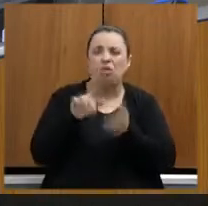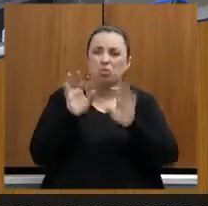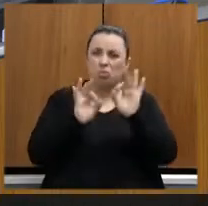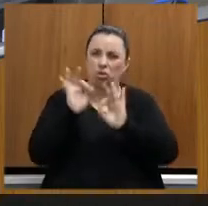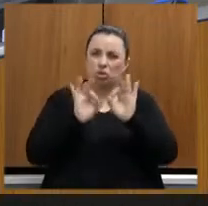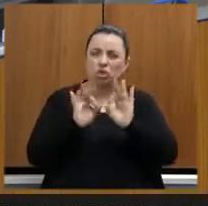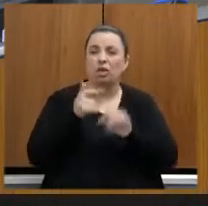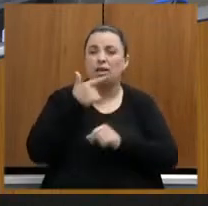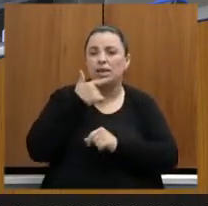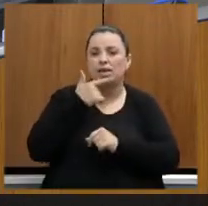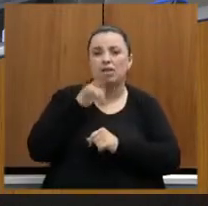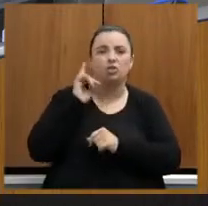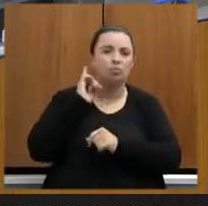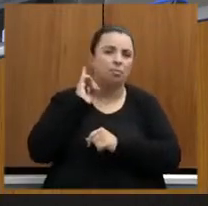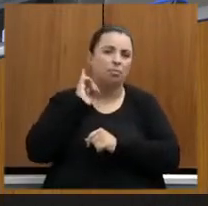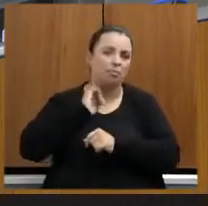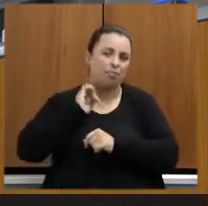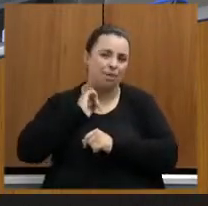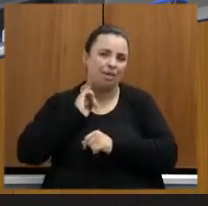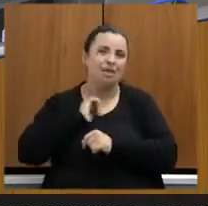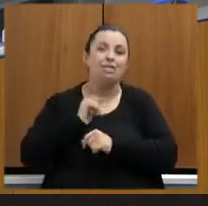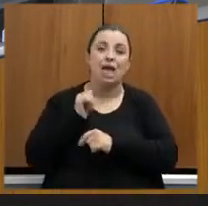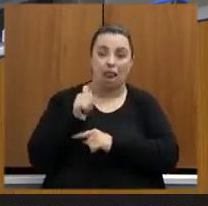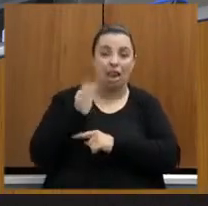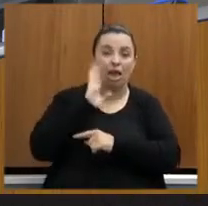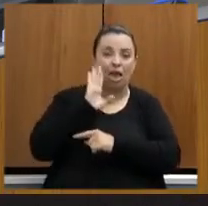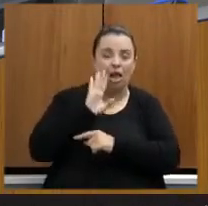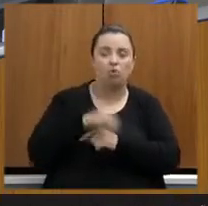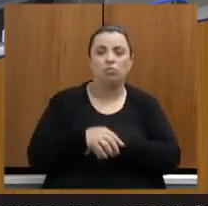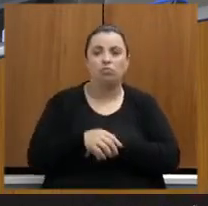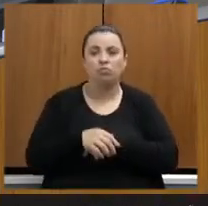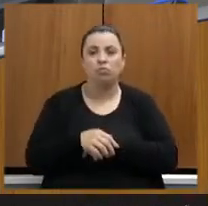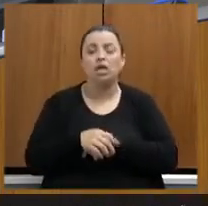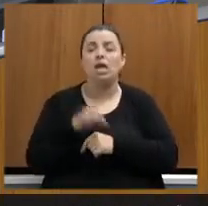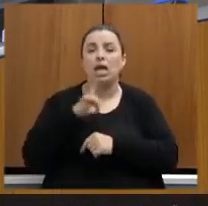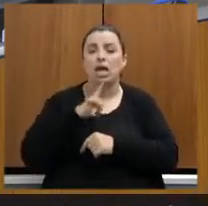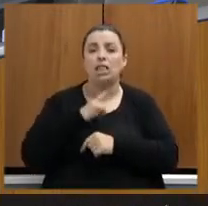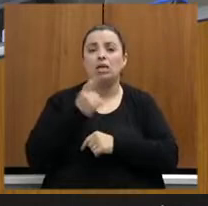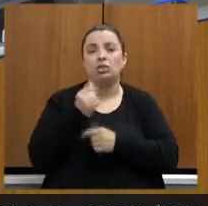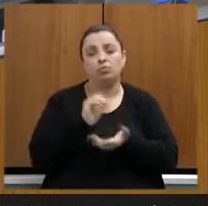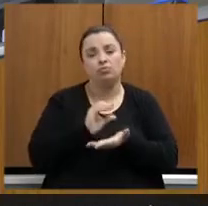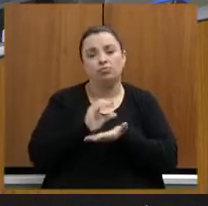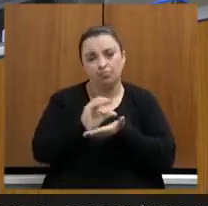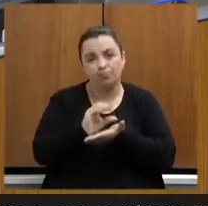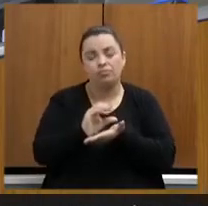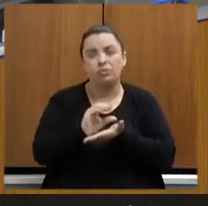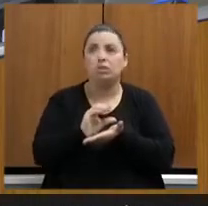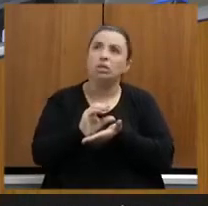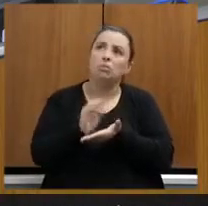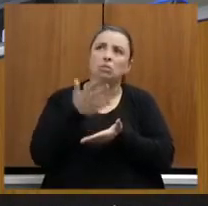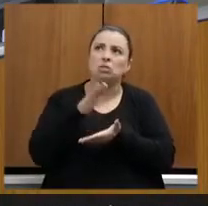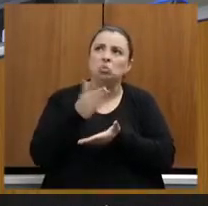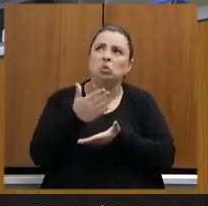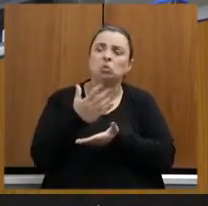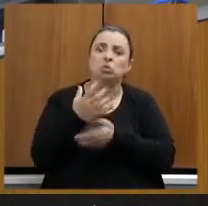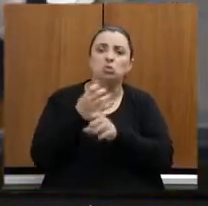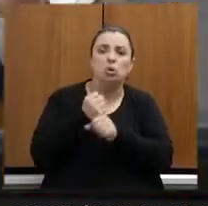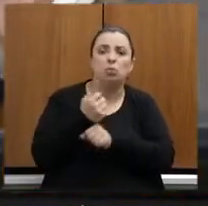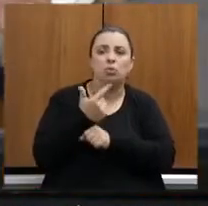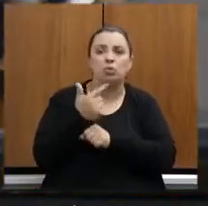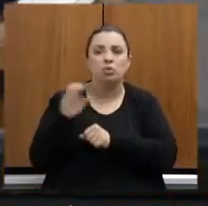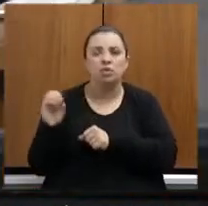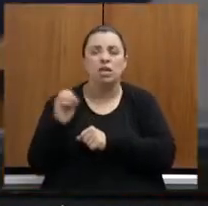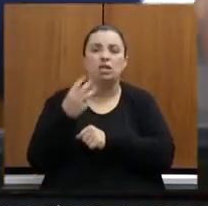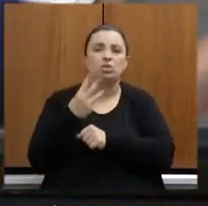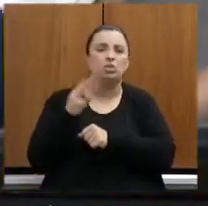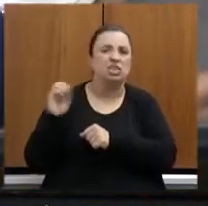colocado dinheiro nas prefeituras e eu sei de recurso da ordem nas franjas e claro Beatriz de 200 e 300 mil já foi